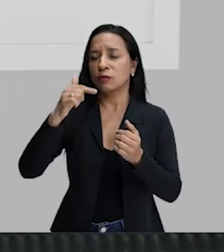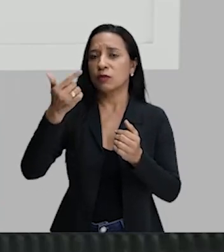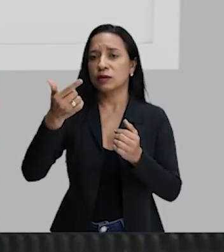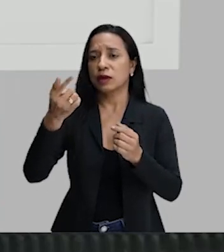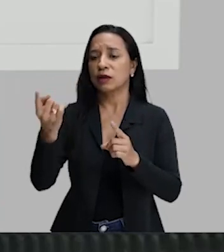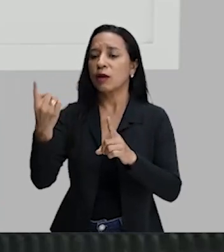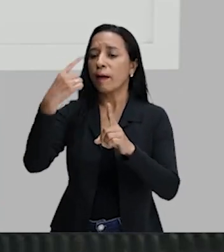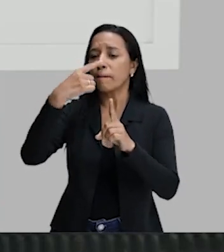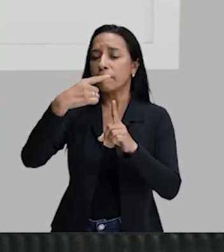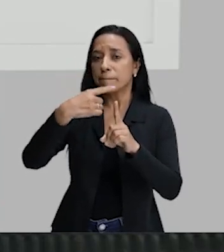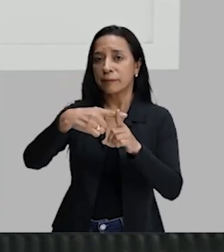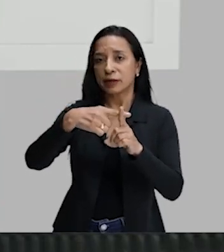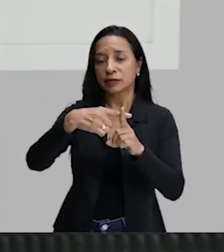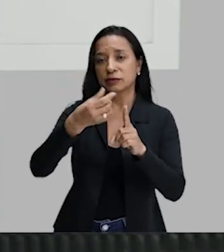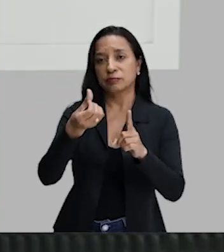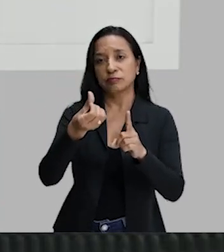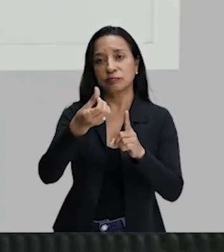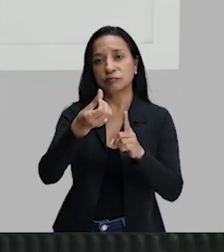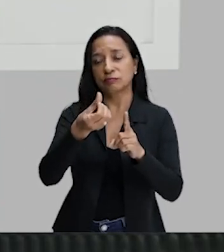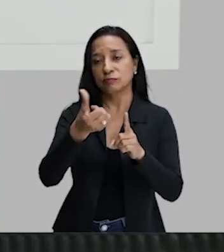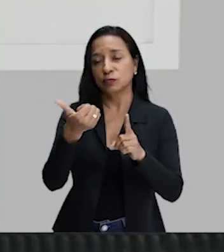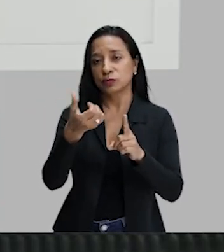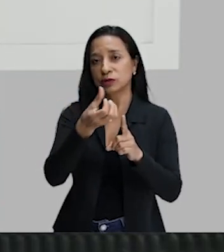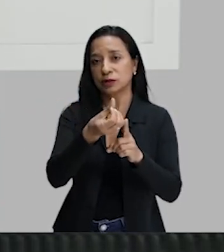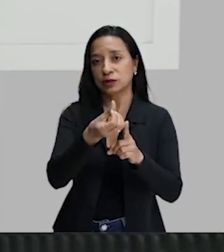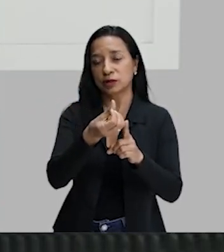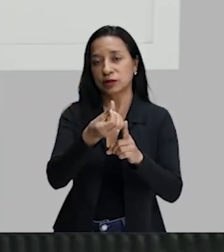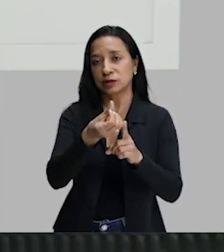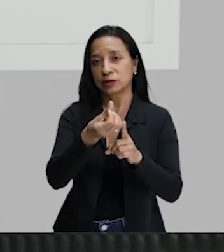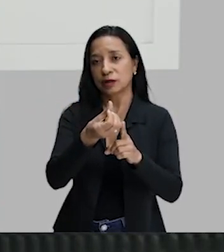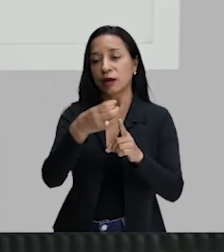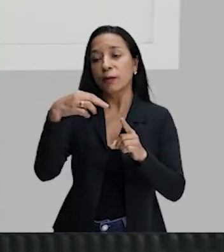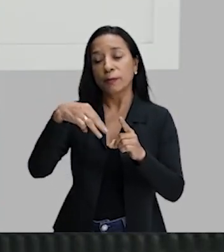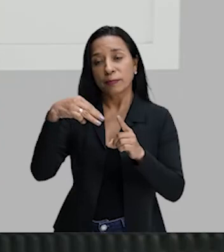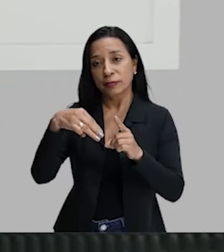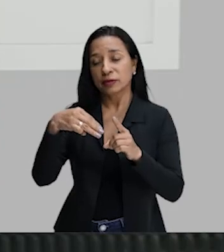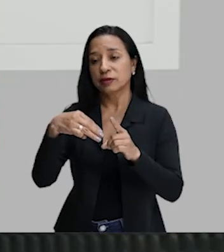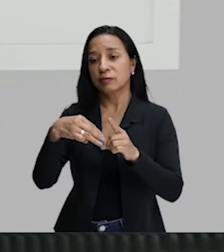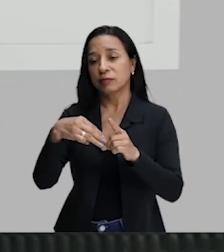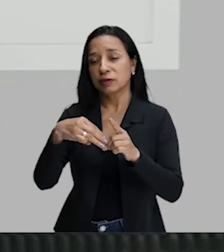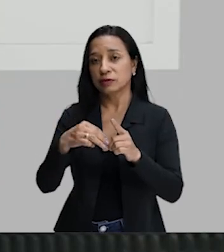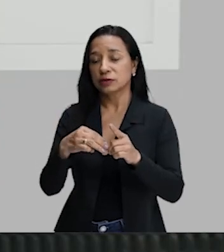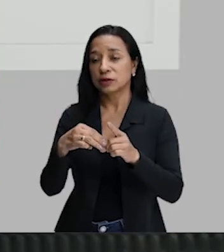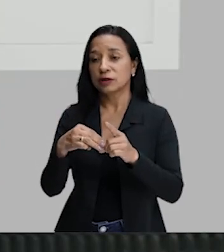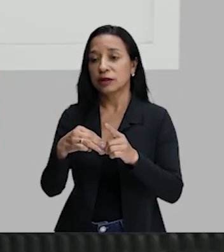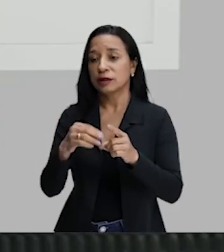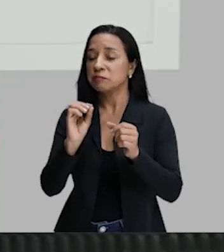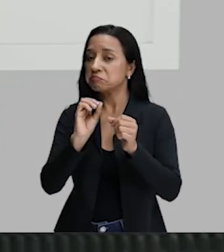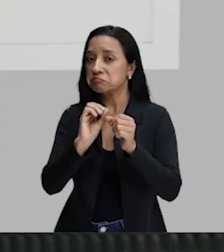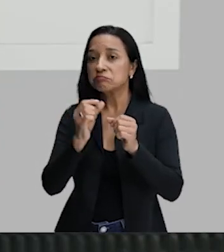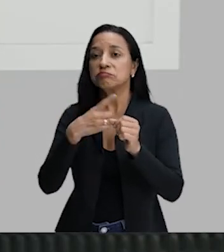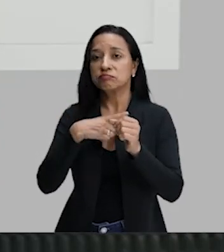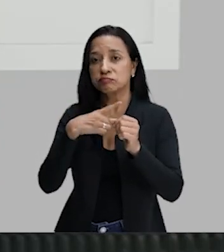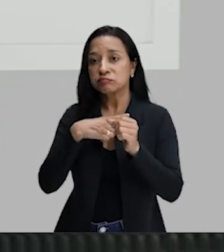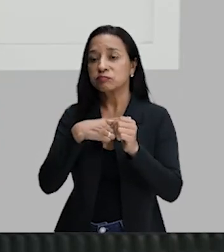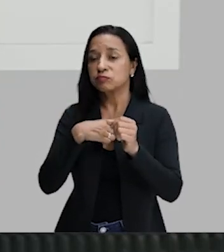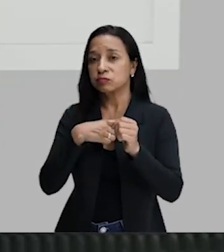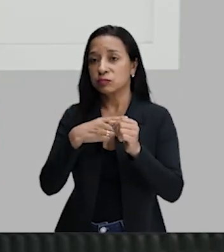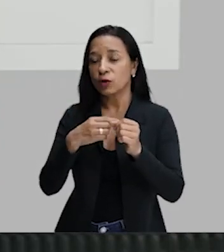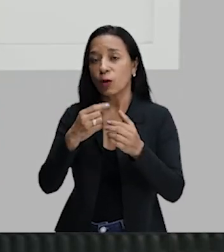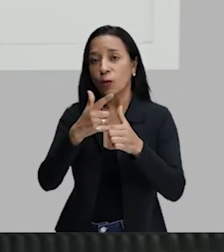A matemática resolveu esse problema criando um novo conjunto de números, né? Que é o conjunto dos números